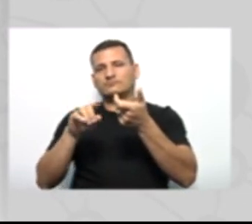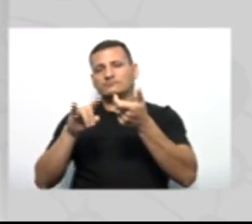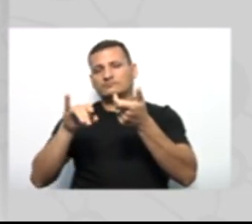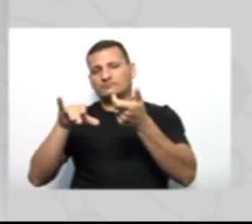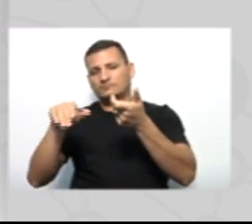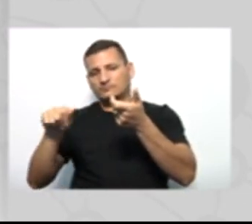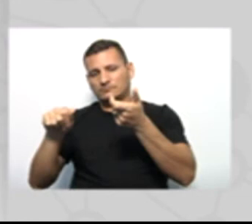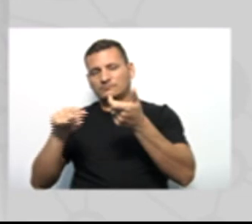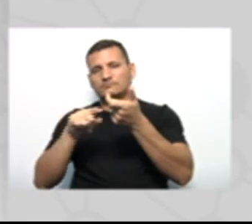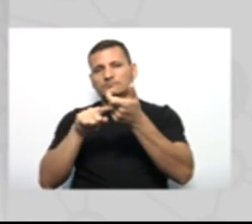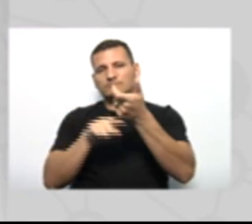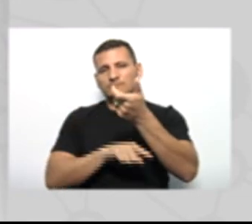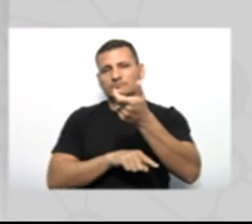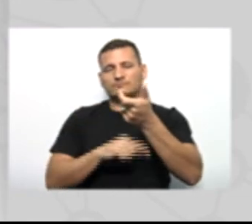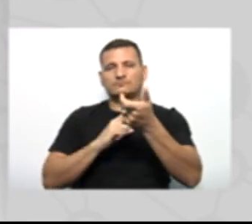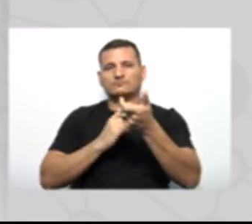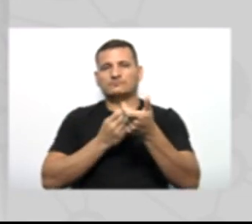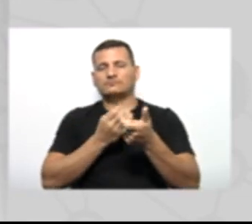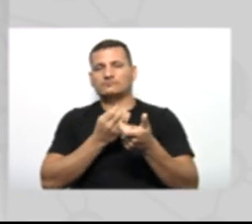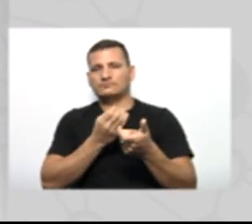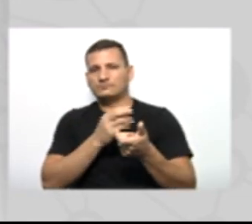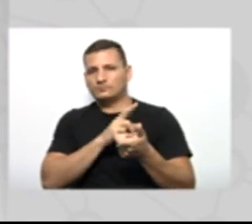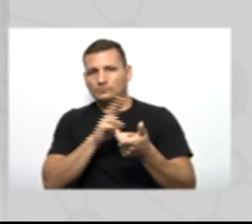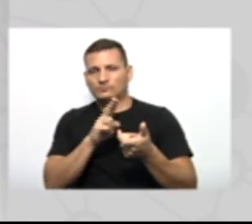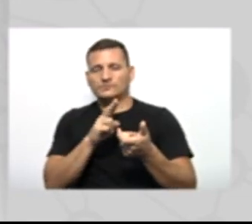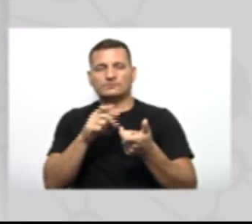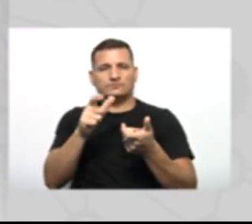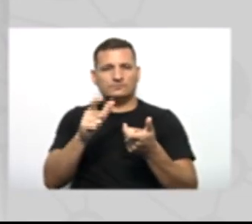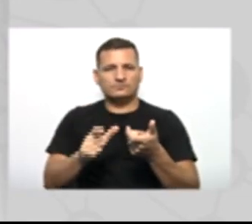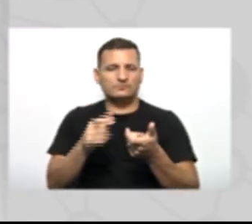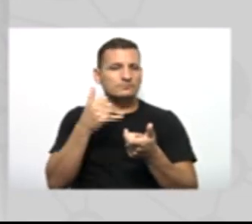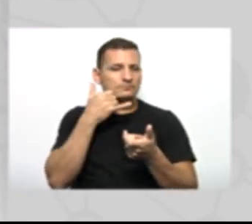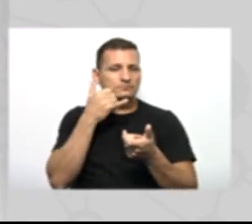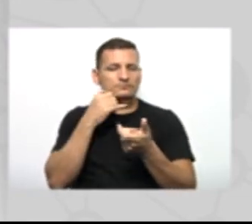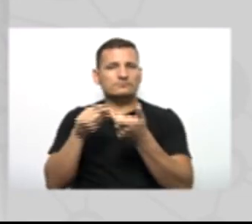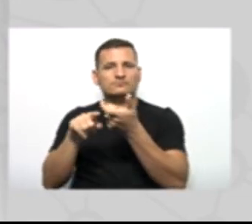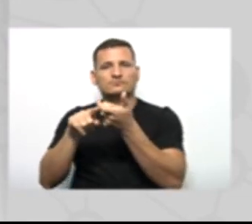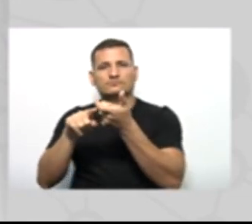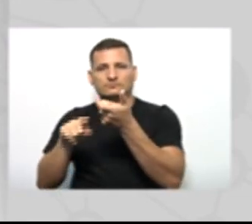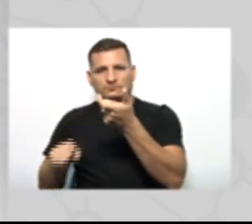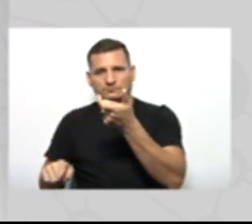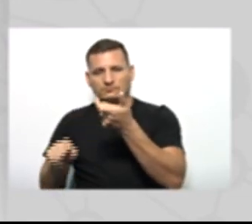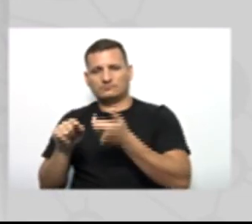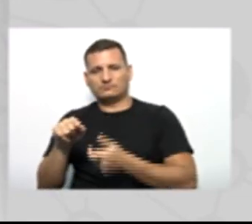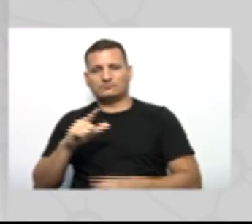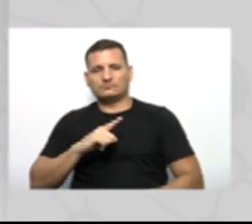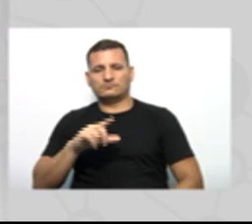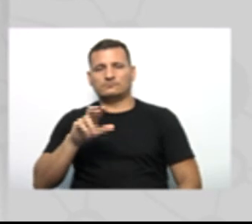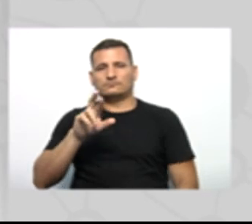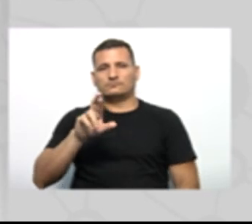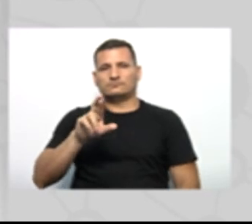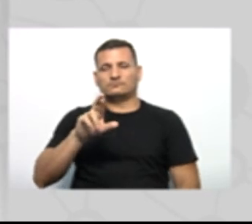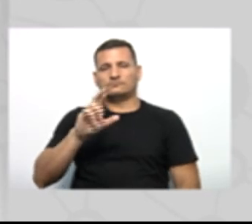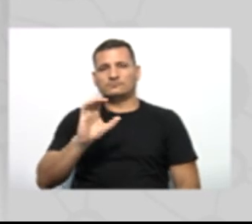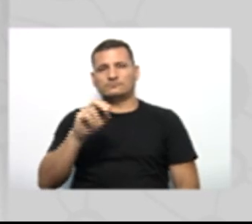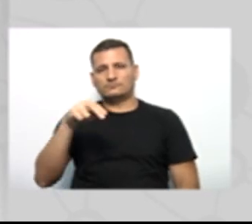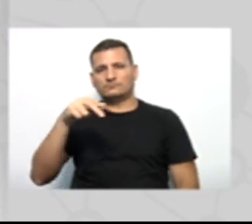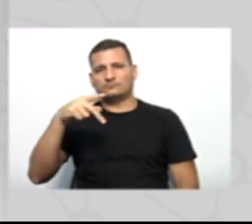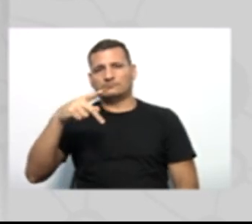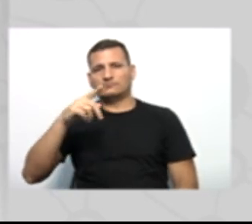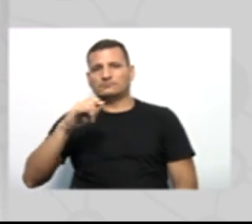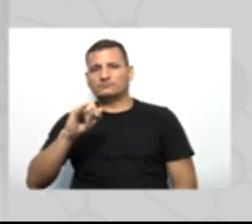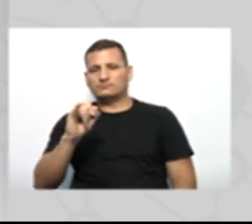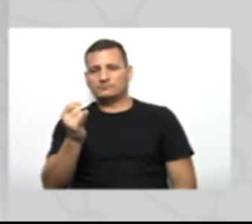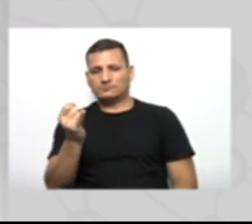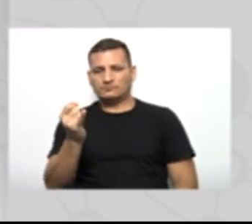endereço, telefone herdadas da classe pai e seu RG, CPF e data de nascimento. Vão ter essas 6 características. Mas a